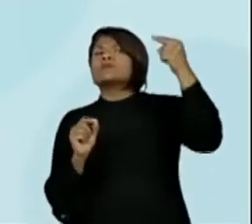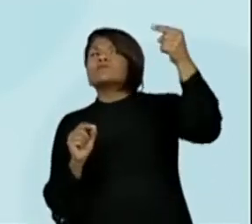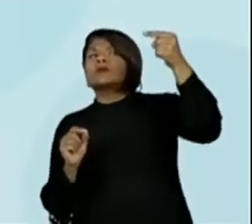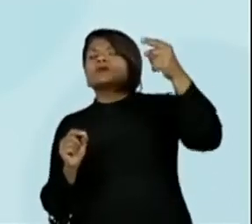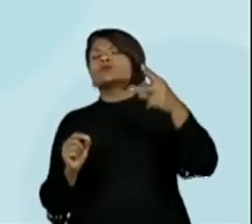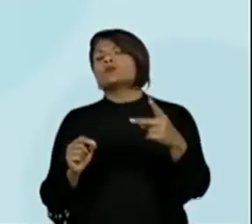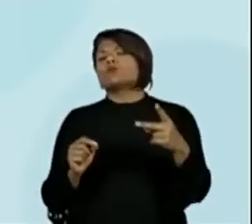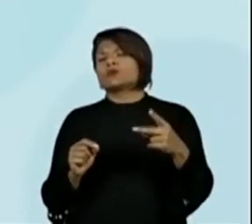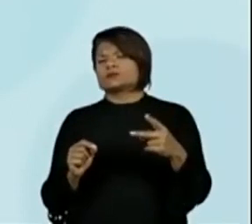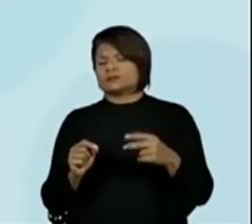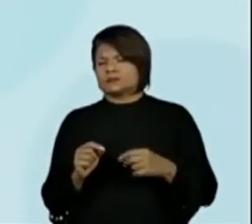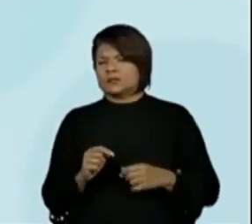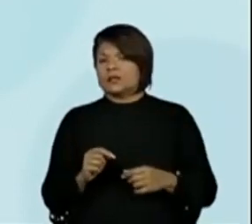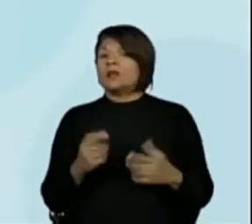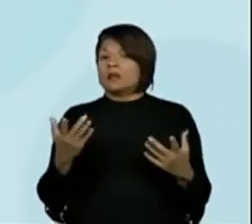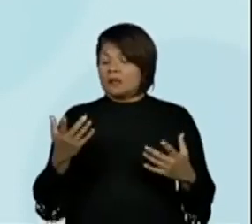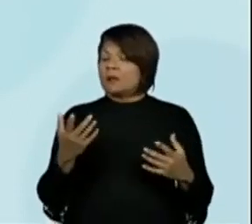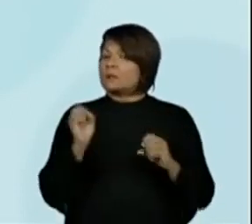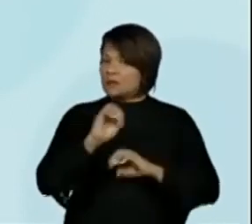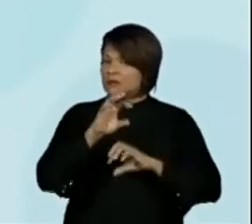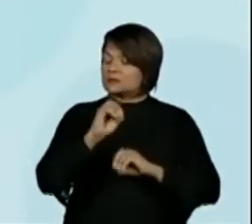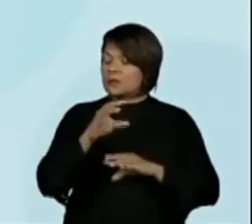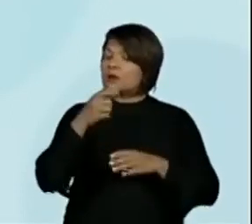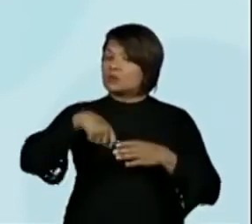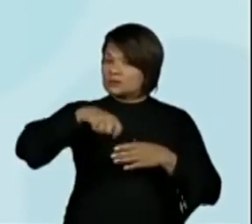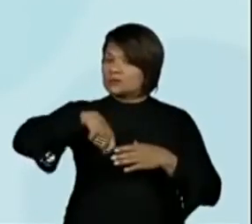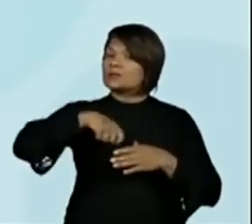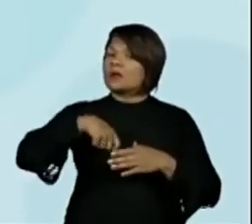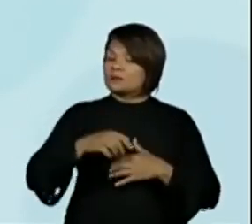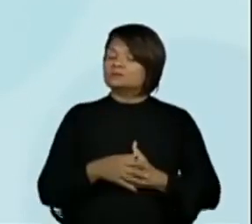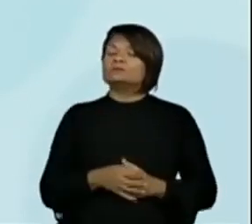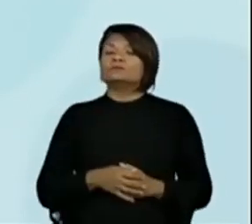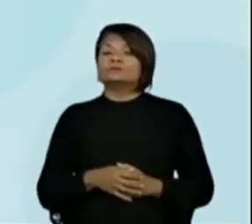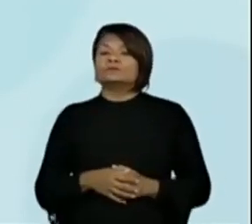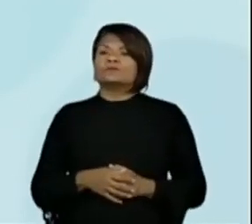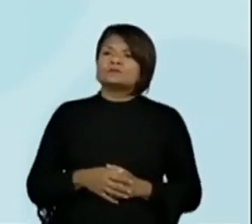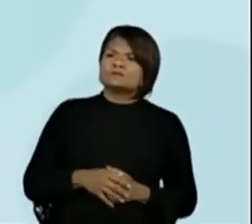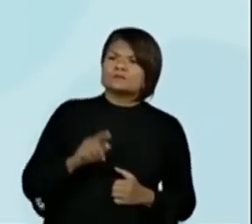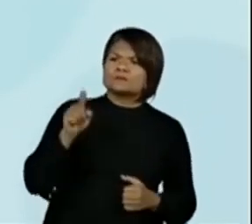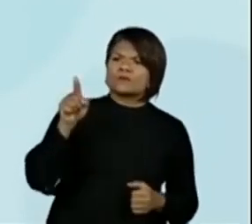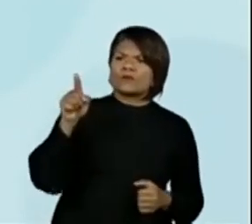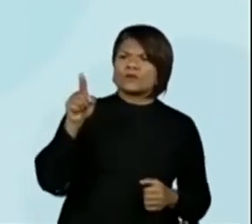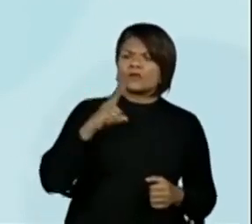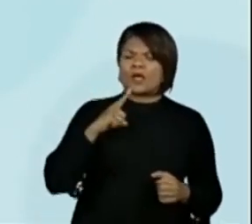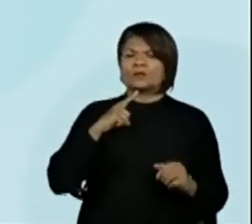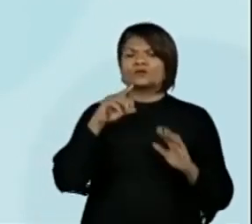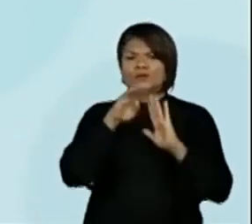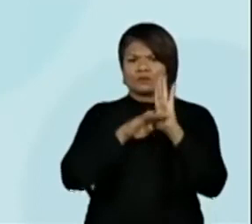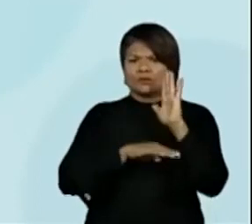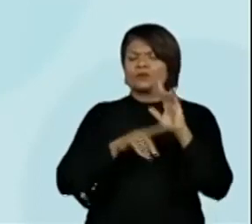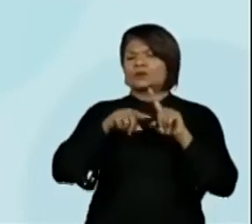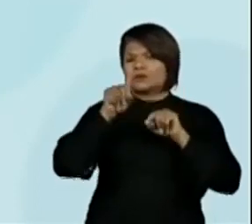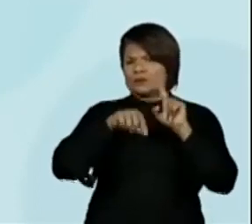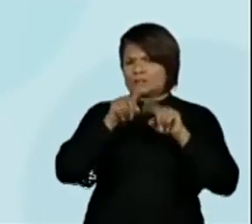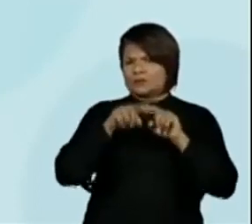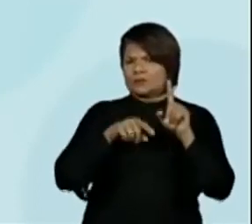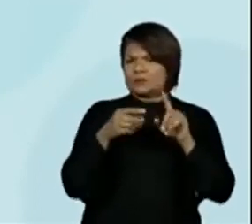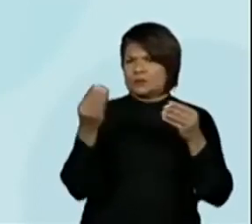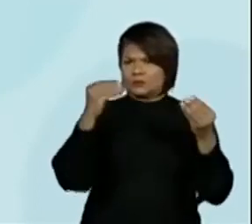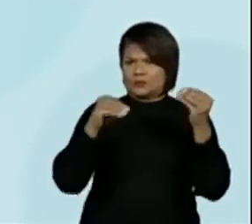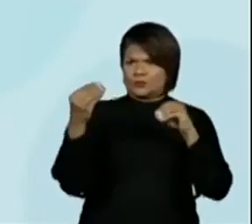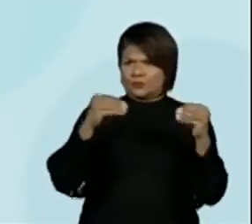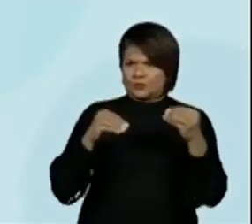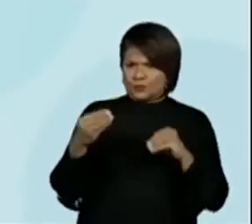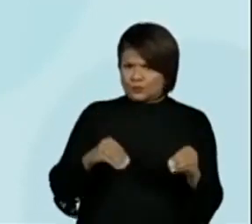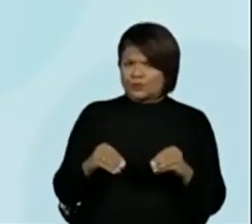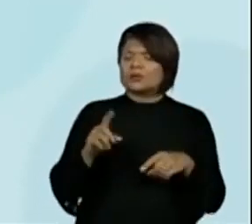vem depois? Para ensinar a cozinhar ainda, olha lá, ó. O que vem primeiro? Olha lá, vem os ingredientes, vem depois o modo